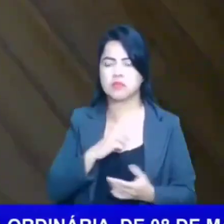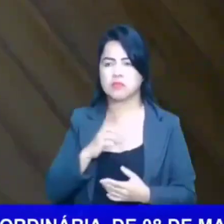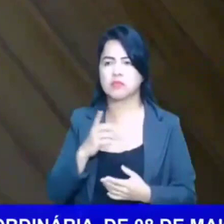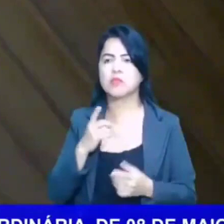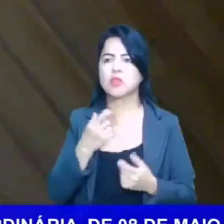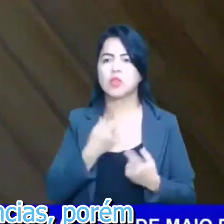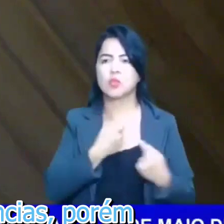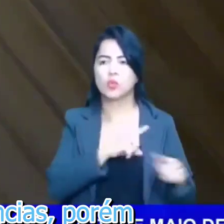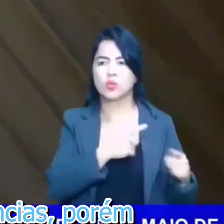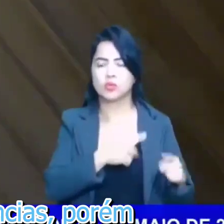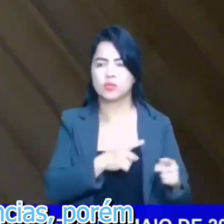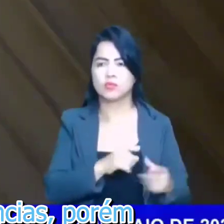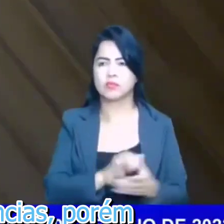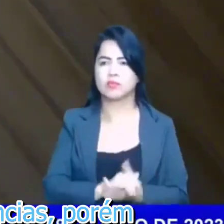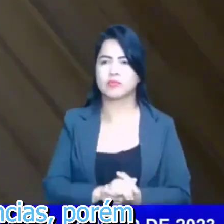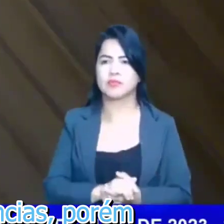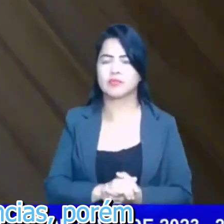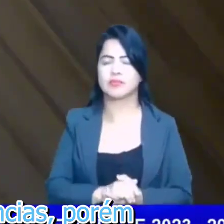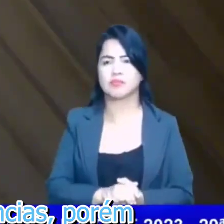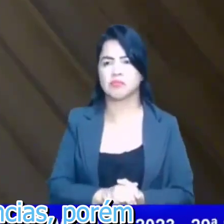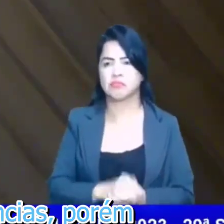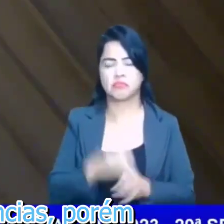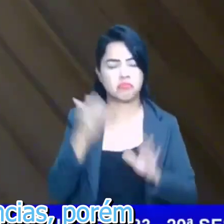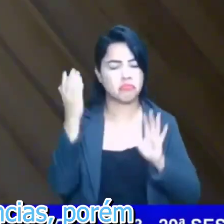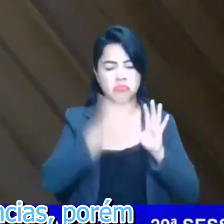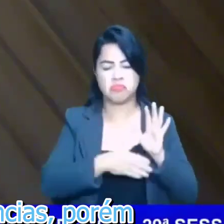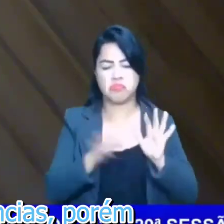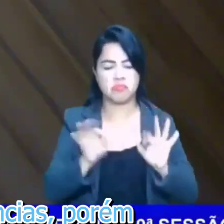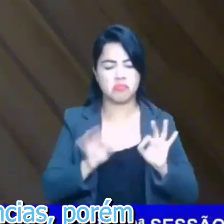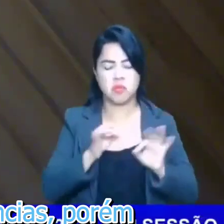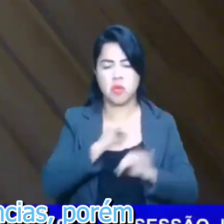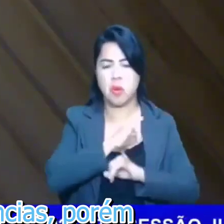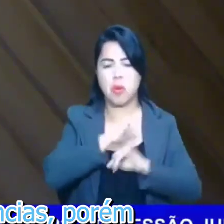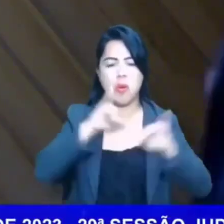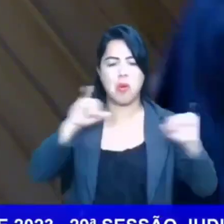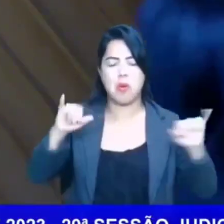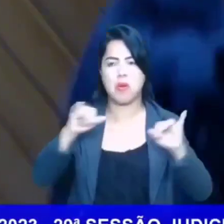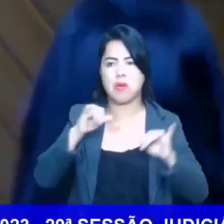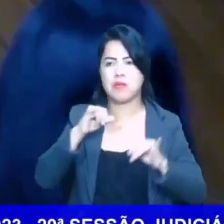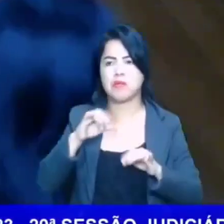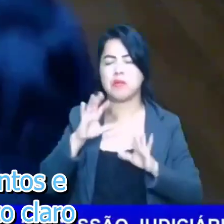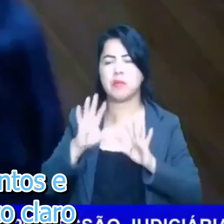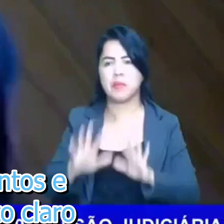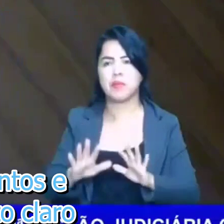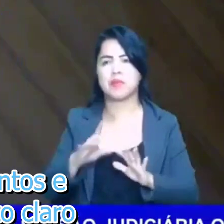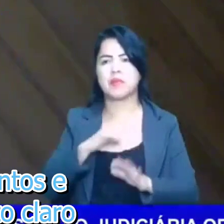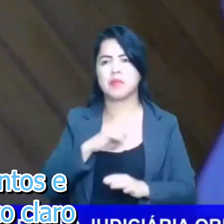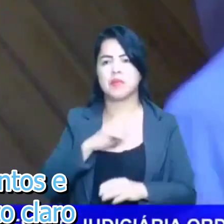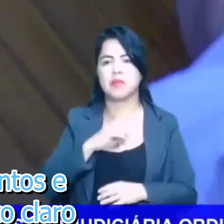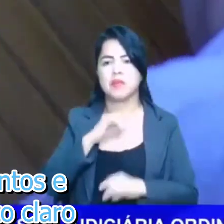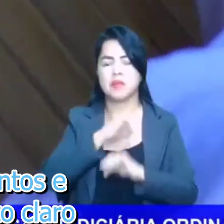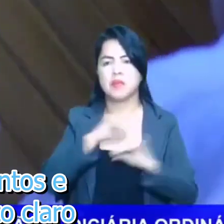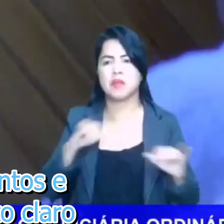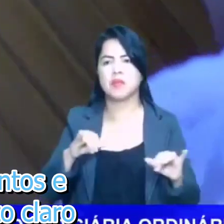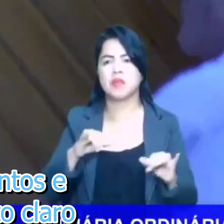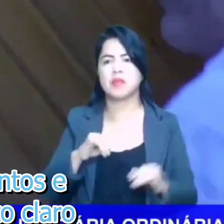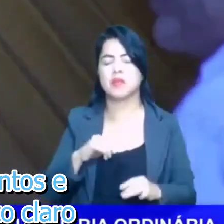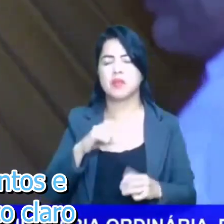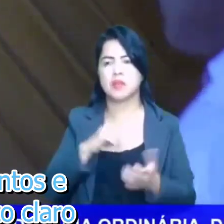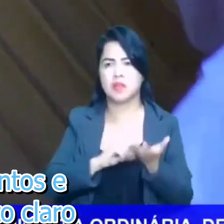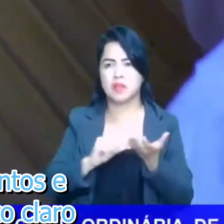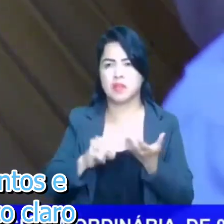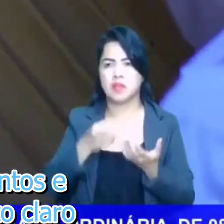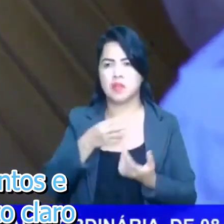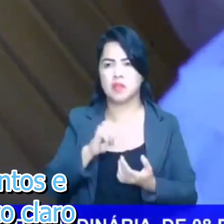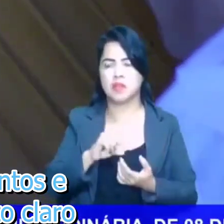acusação. Não me parece aqui que houve qualquer confissão, Excelências. Porém, a confissão, artigo